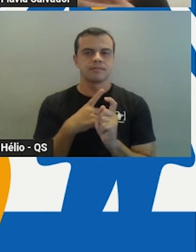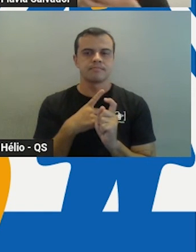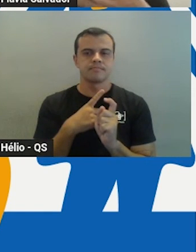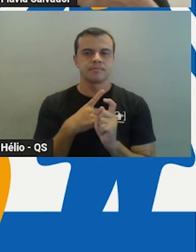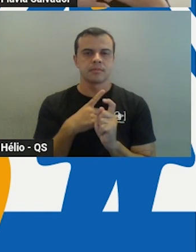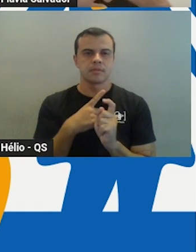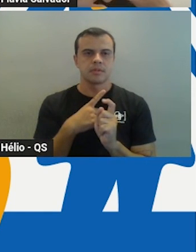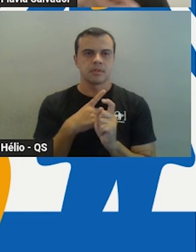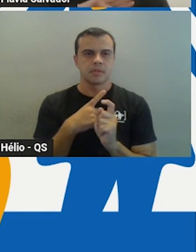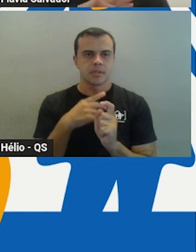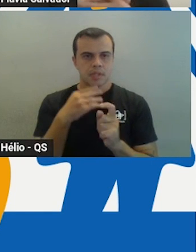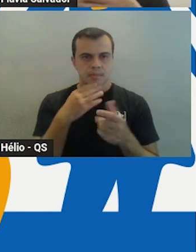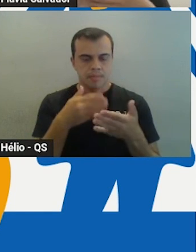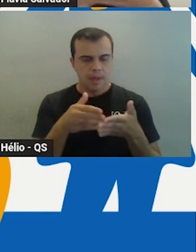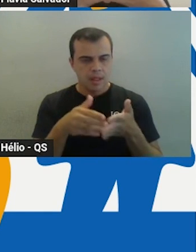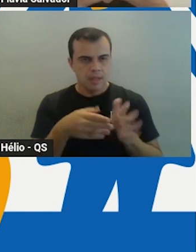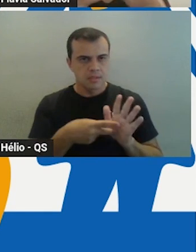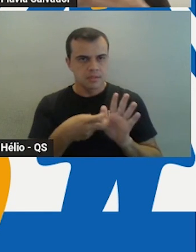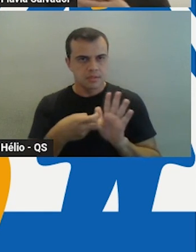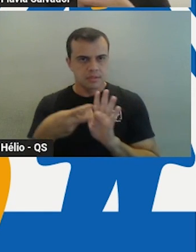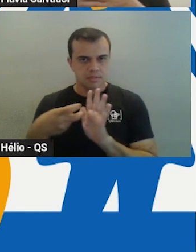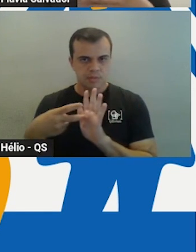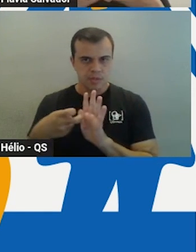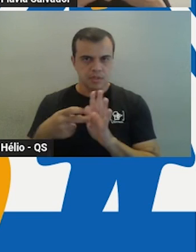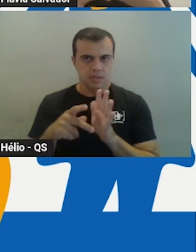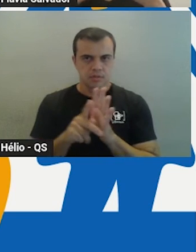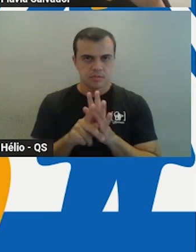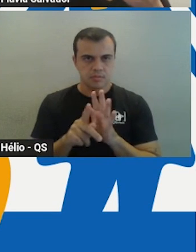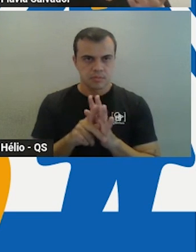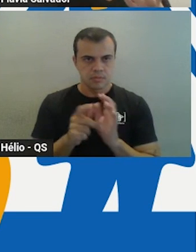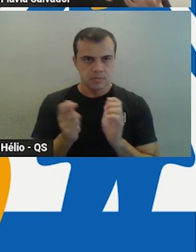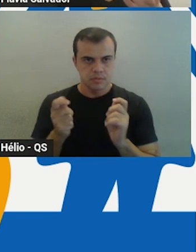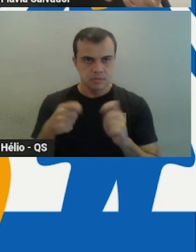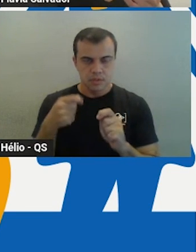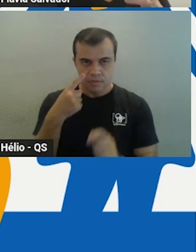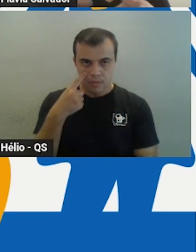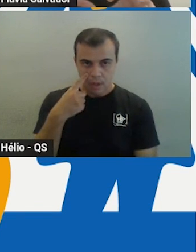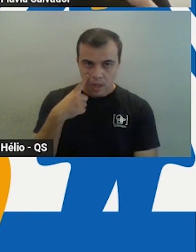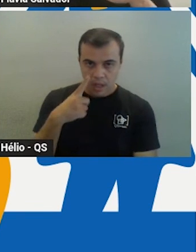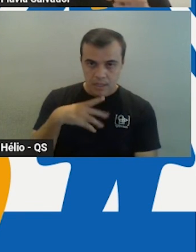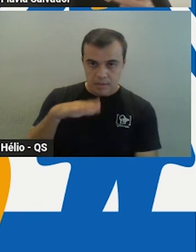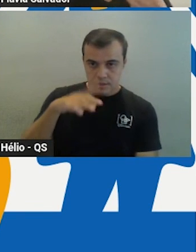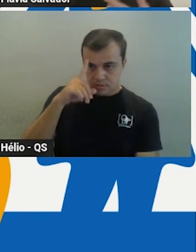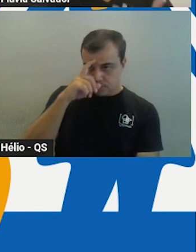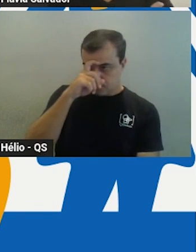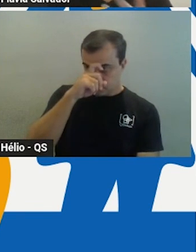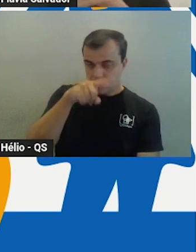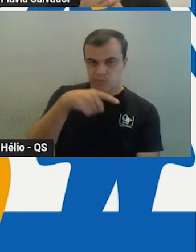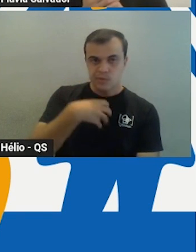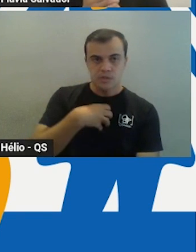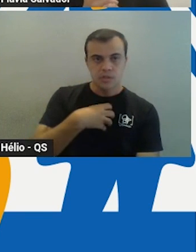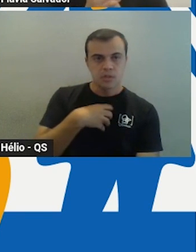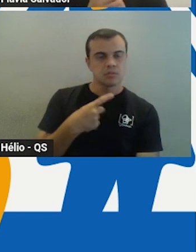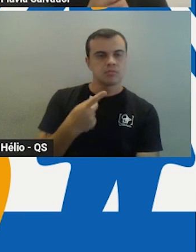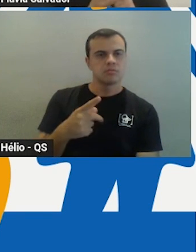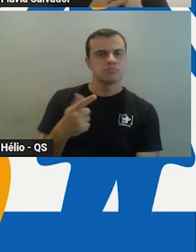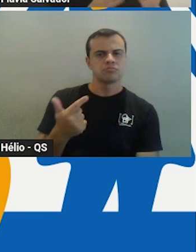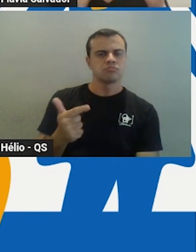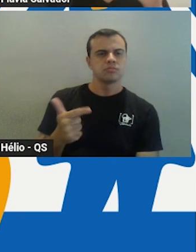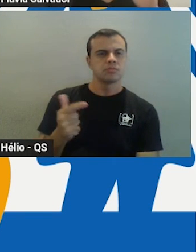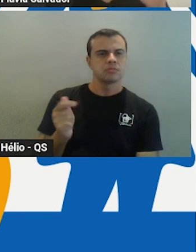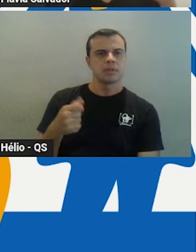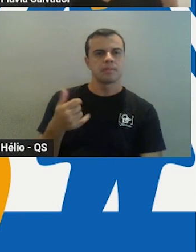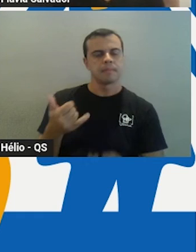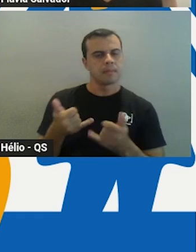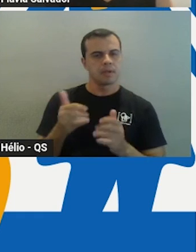que tenha perda de sensibilidade, né? Talvez para ela seja difícil, mas a forma às vezes não dá para brincar.